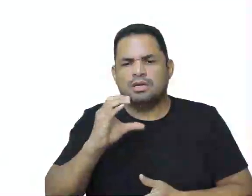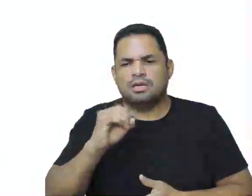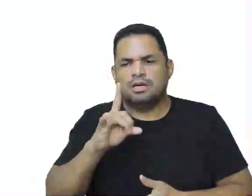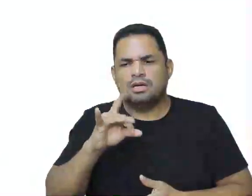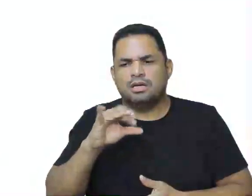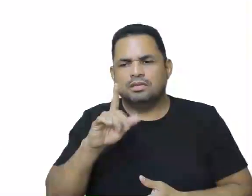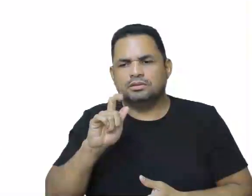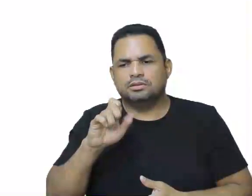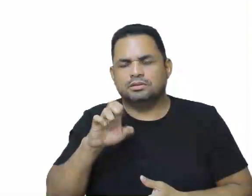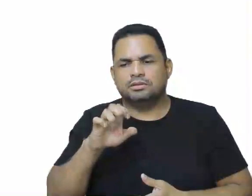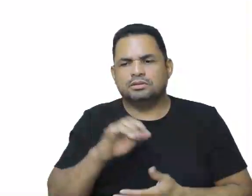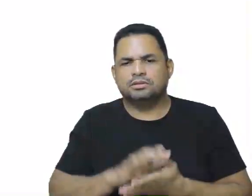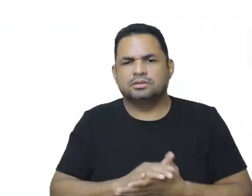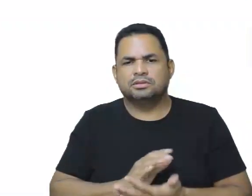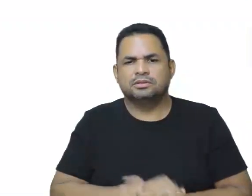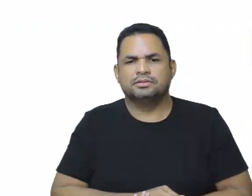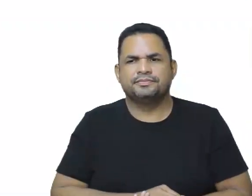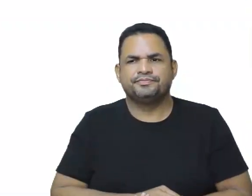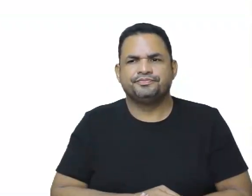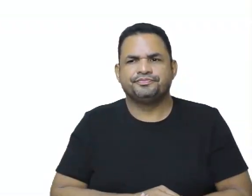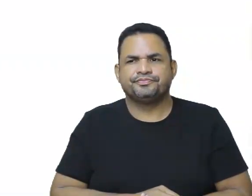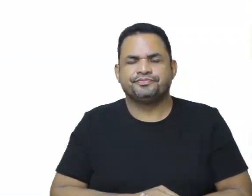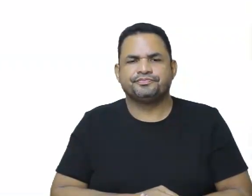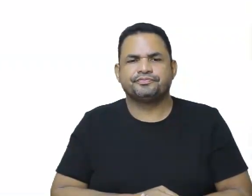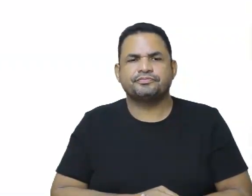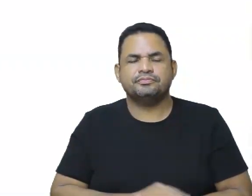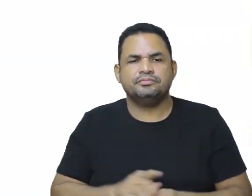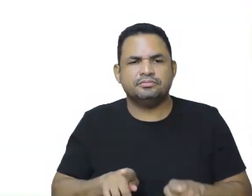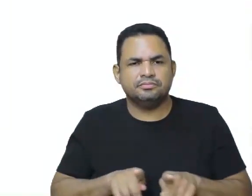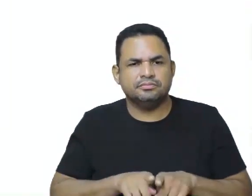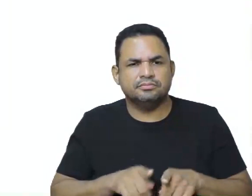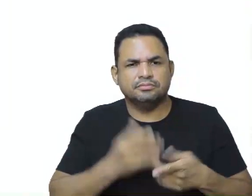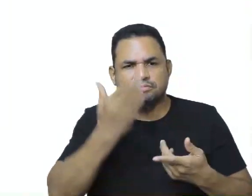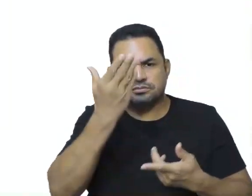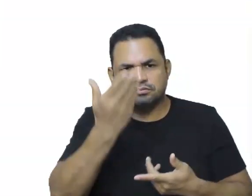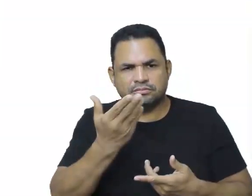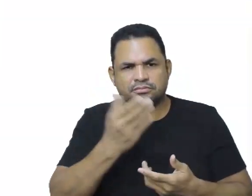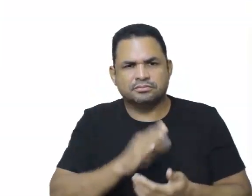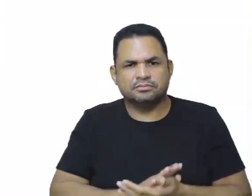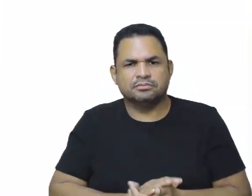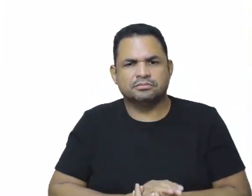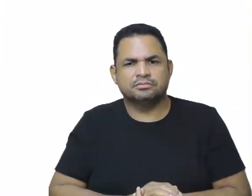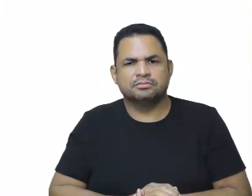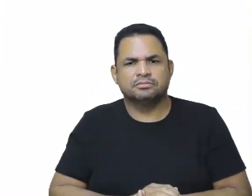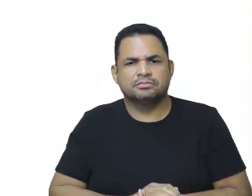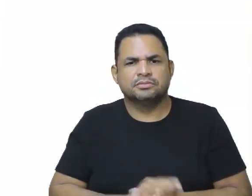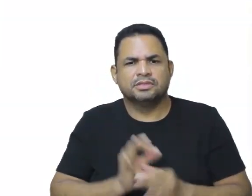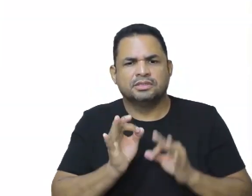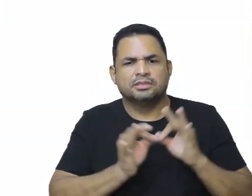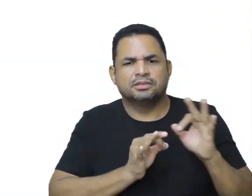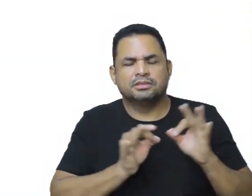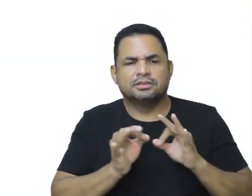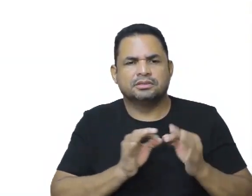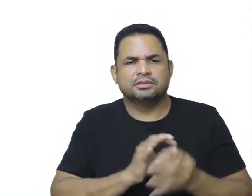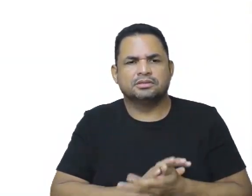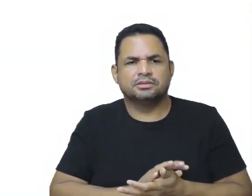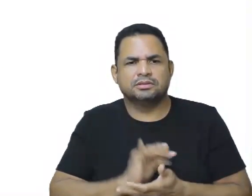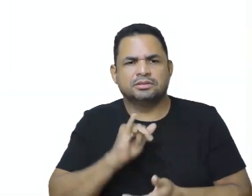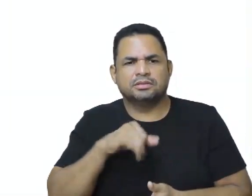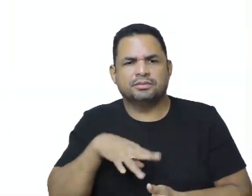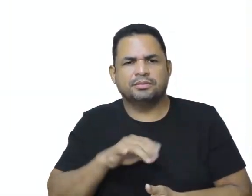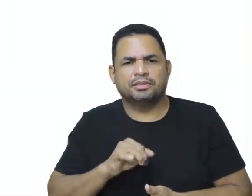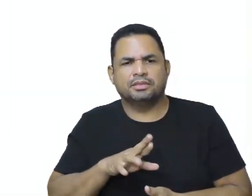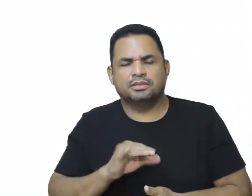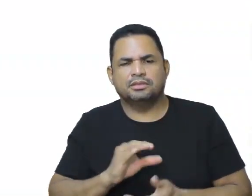acidez do solo. Aí eu falei para vocês também sobre esse esquema que o